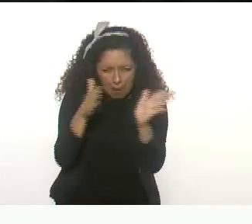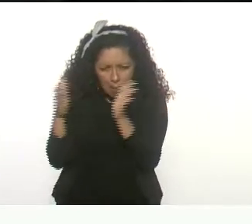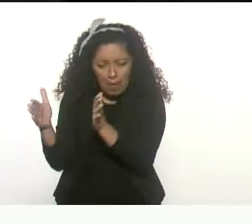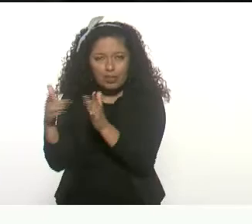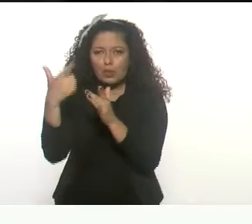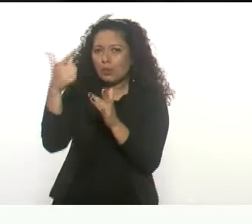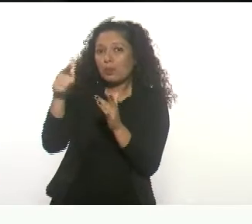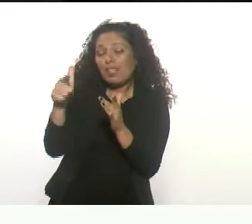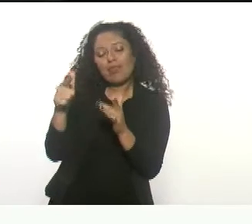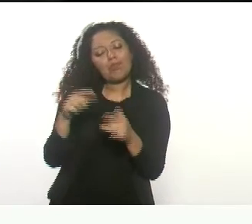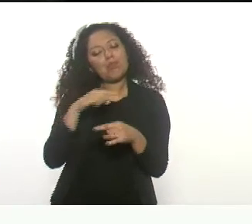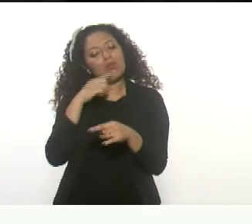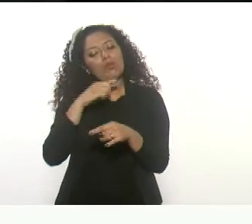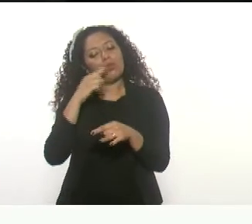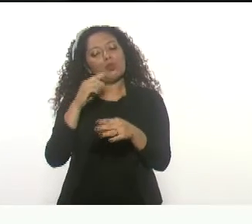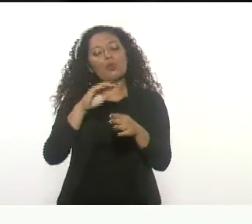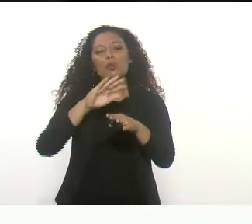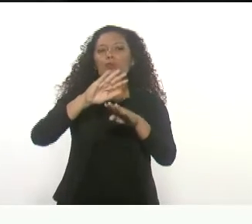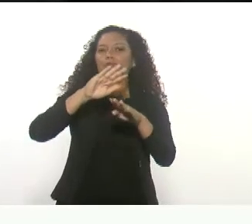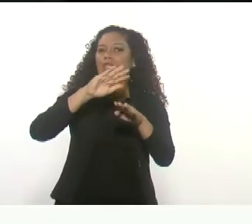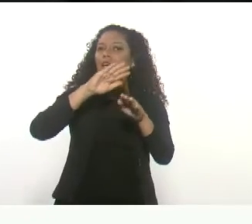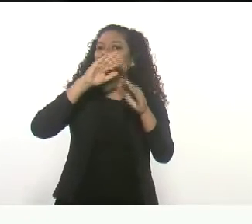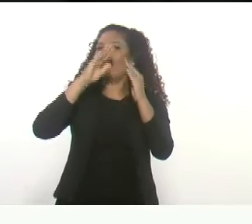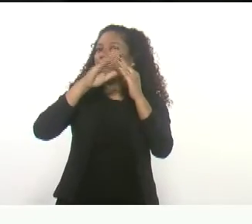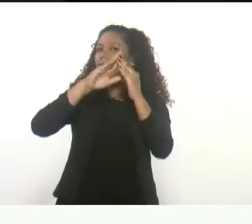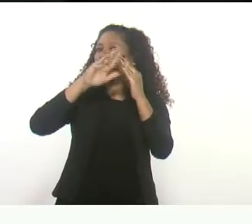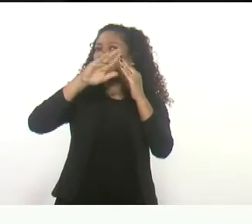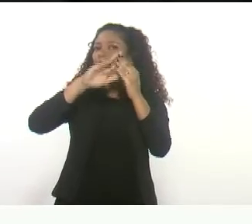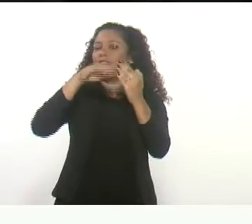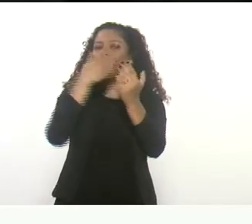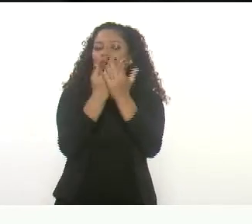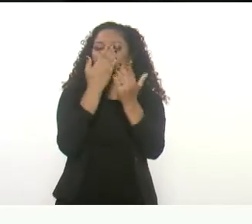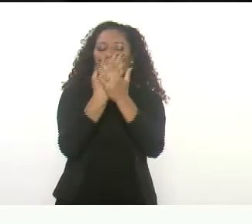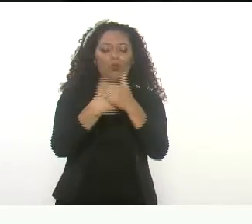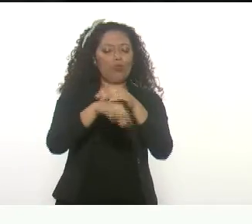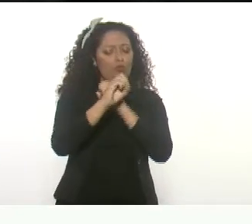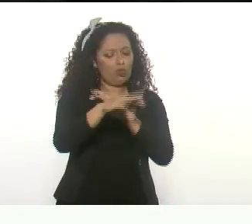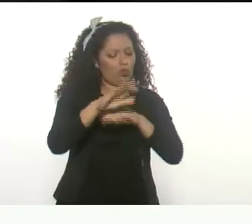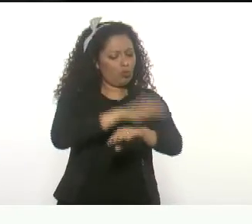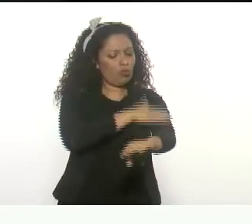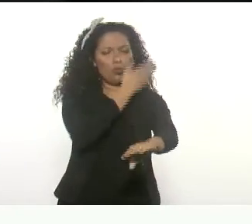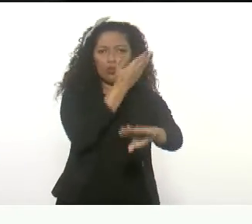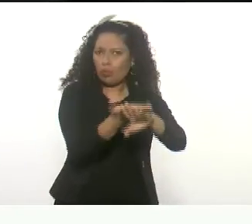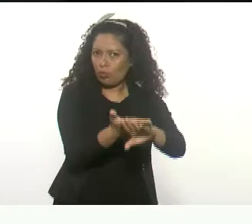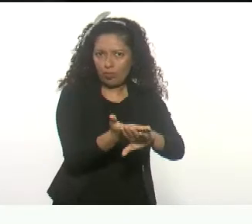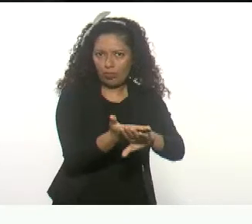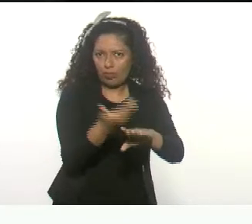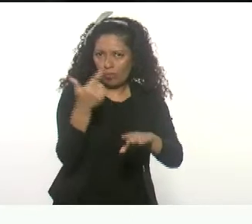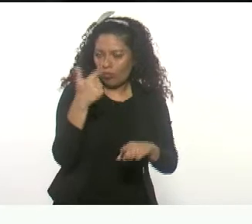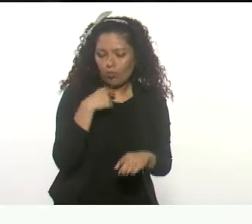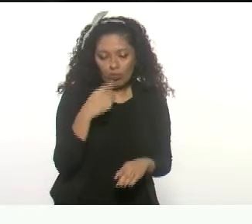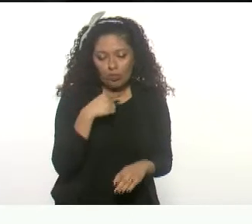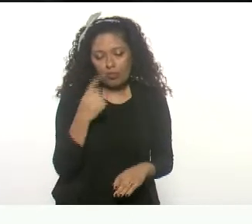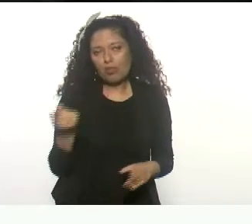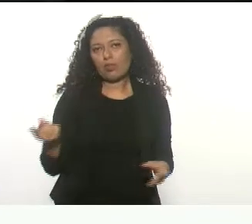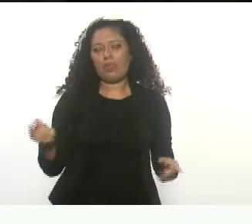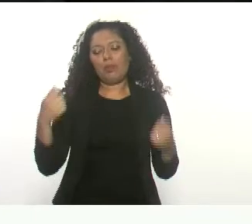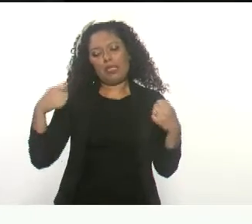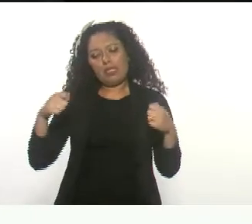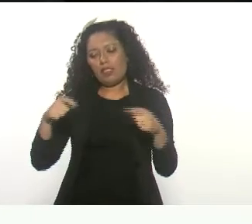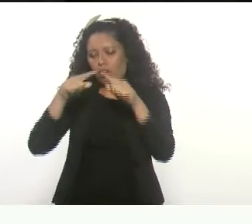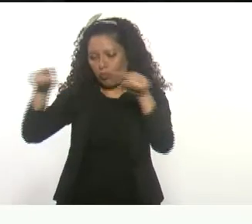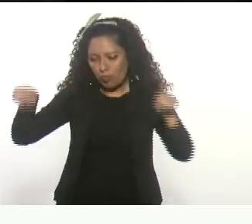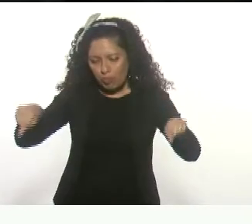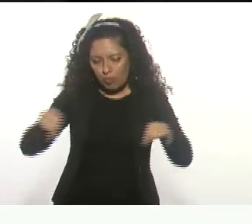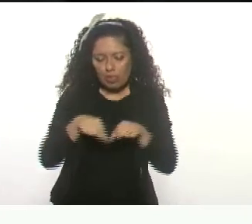claro, melhor ainda se tiver quadra, melhor ainda se tiver laboratórios e espaços diferenciados, melhor ainda